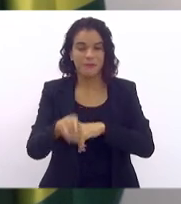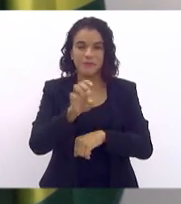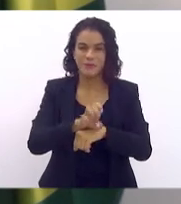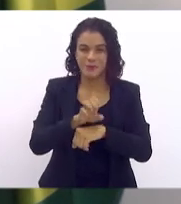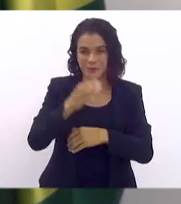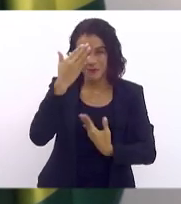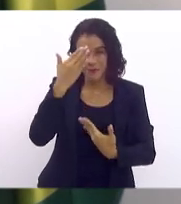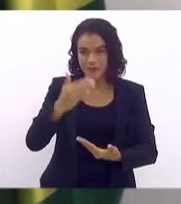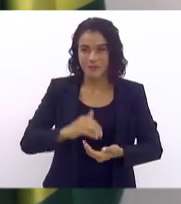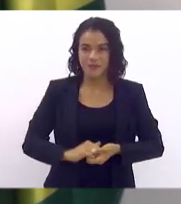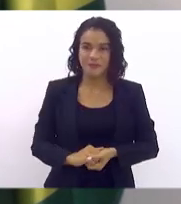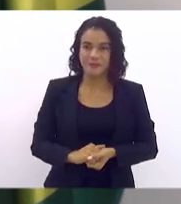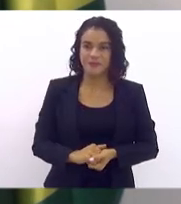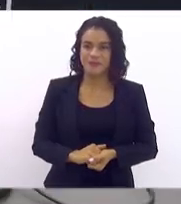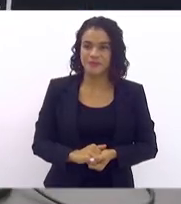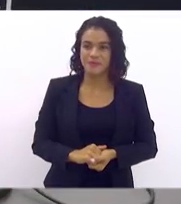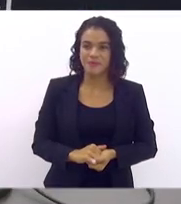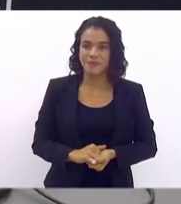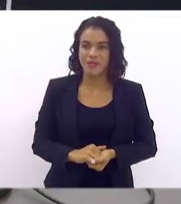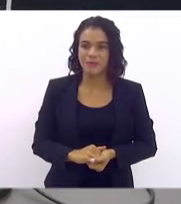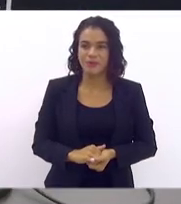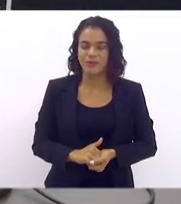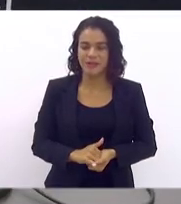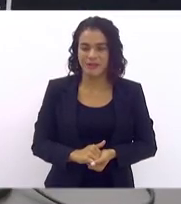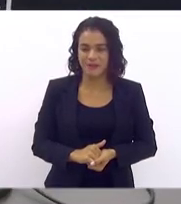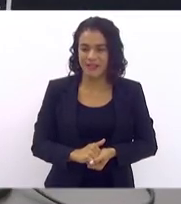obrigado. Deputado Luiz Paulo.